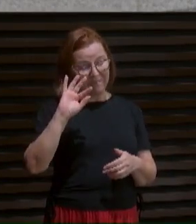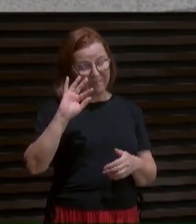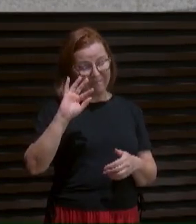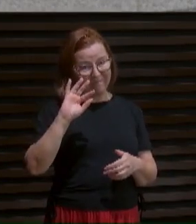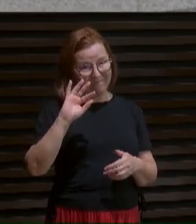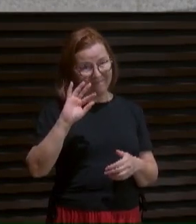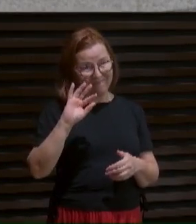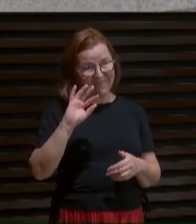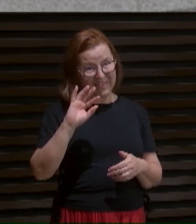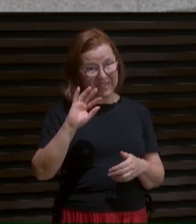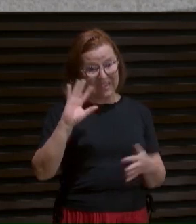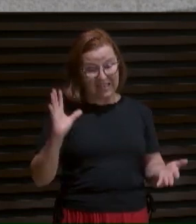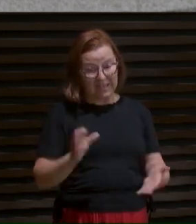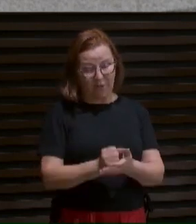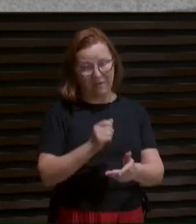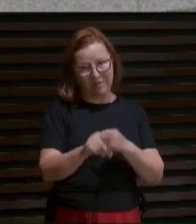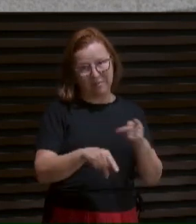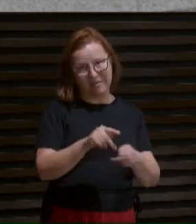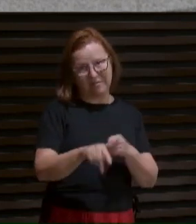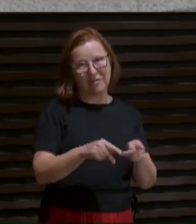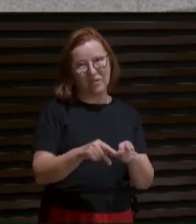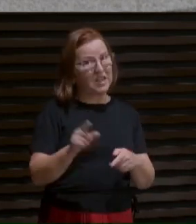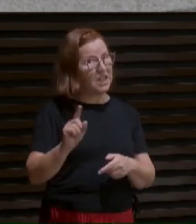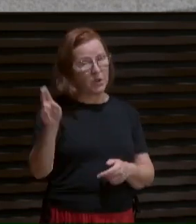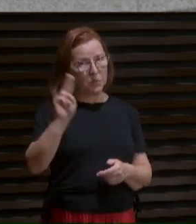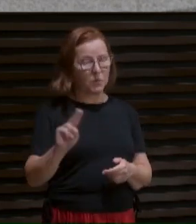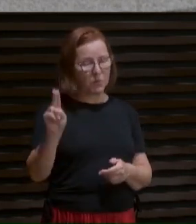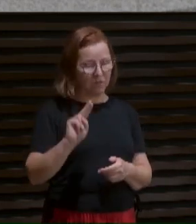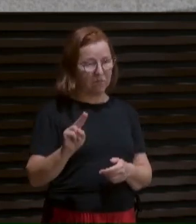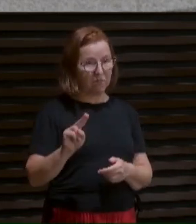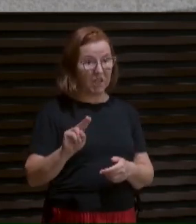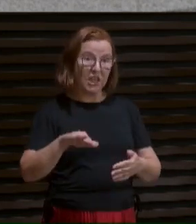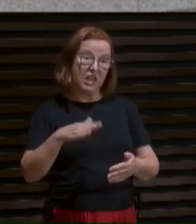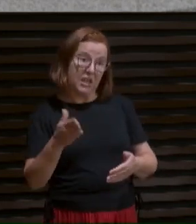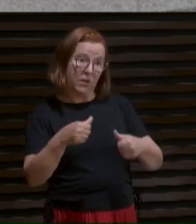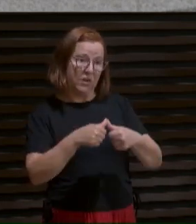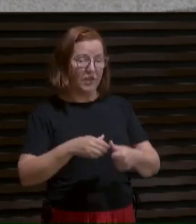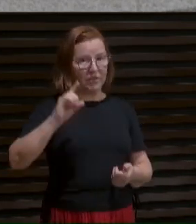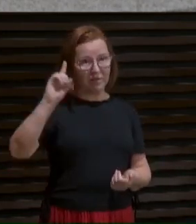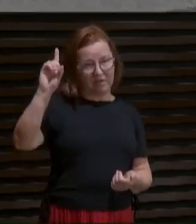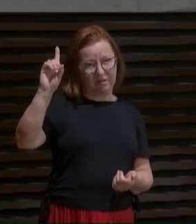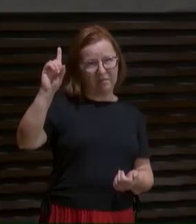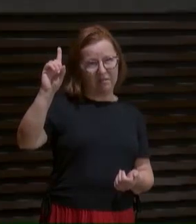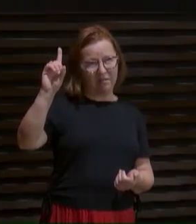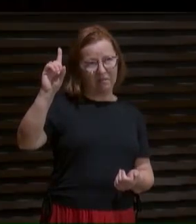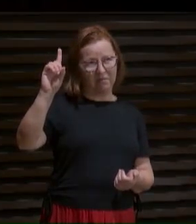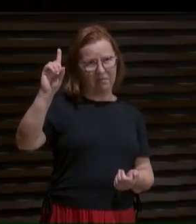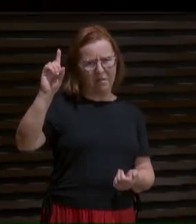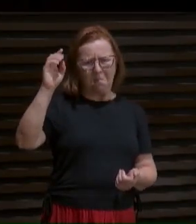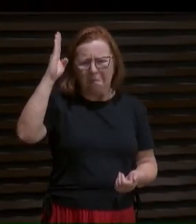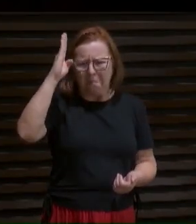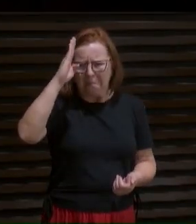não usou, temos que considerar que este Deus é muito